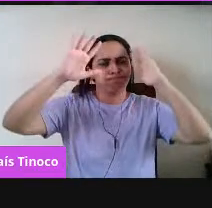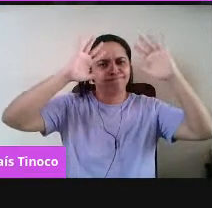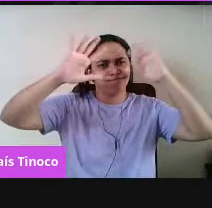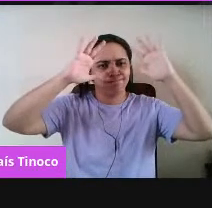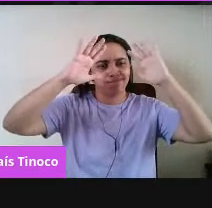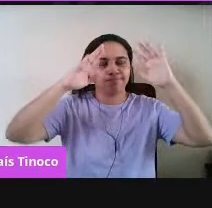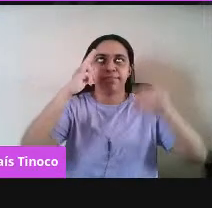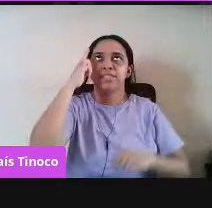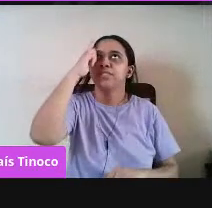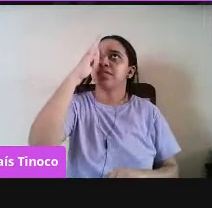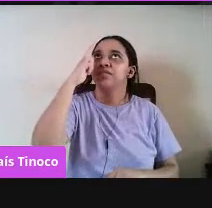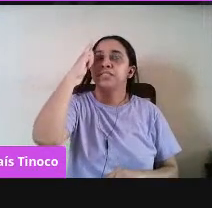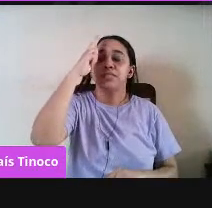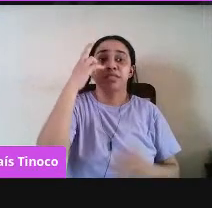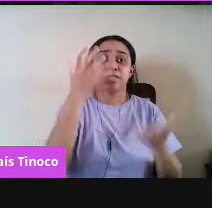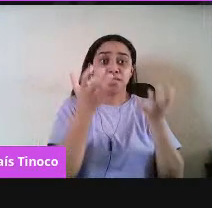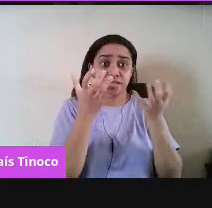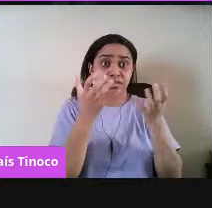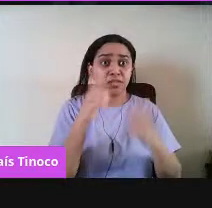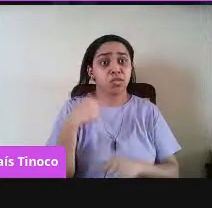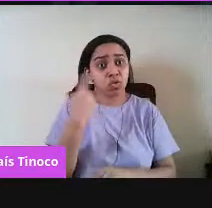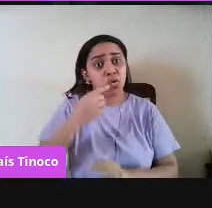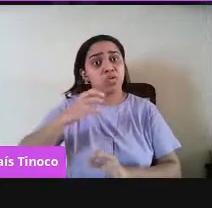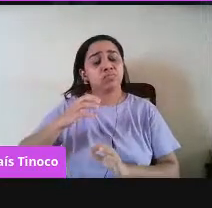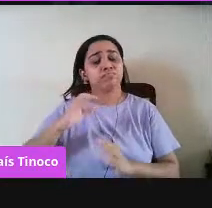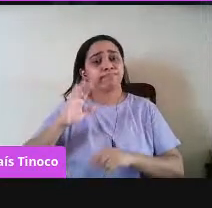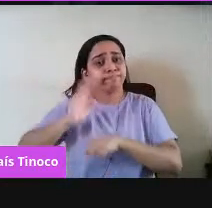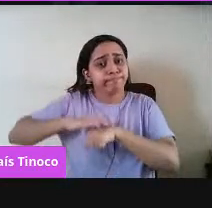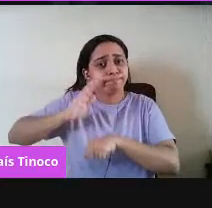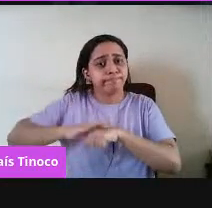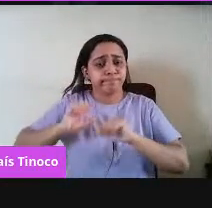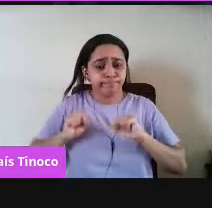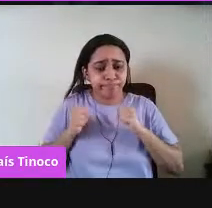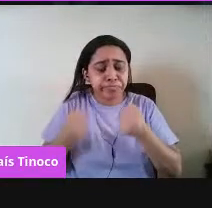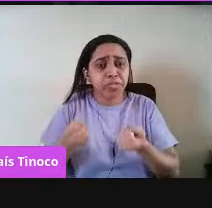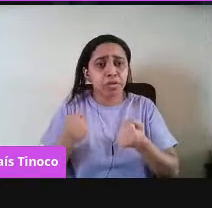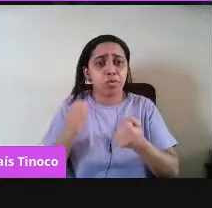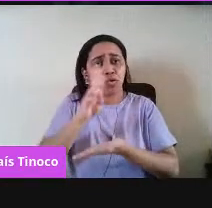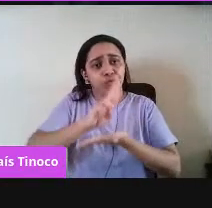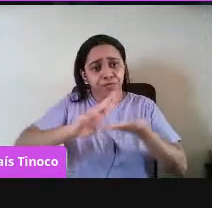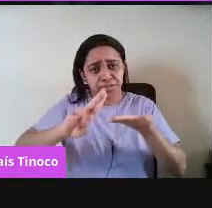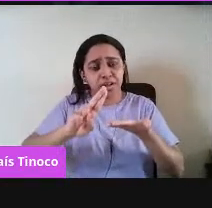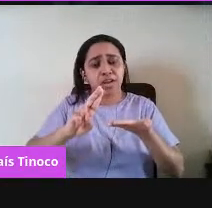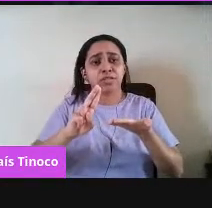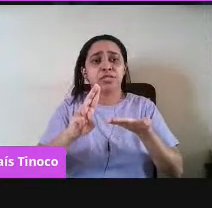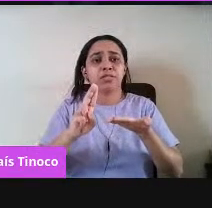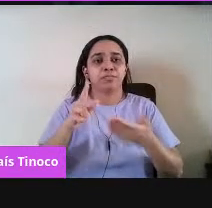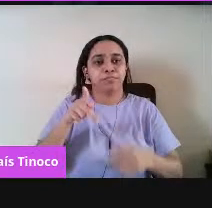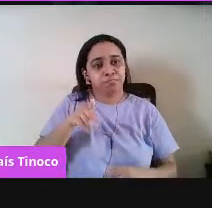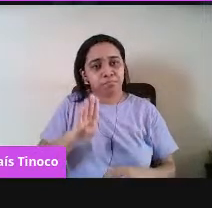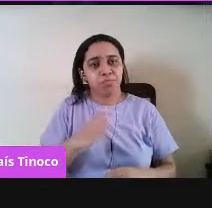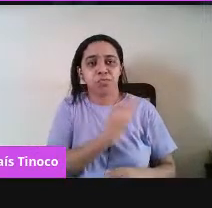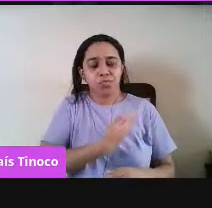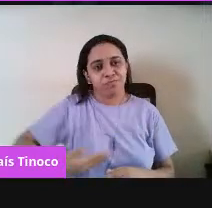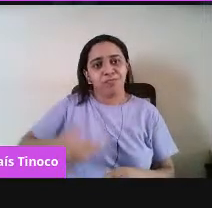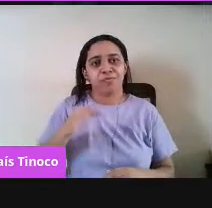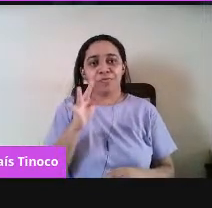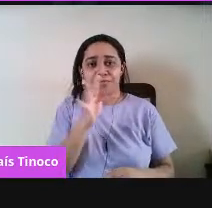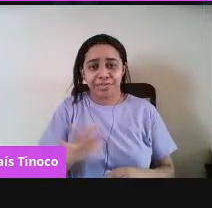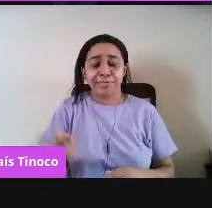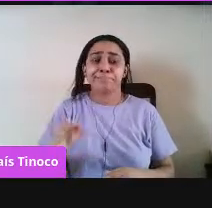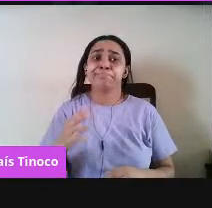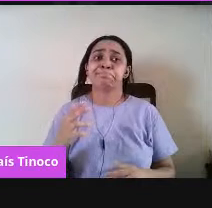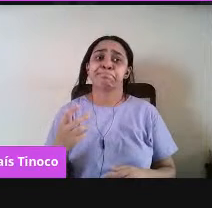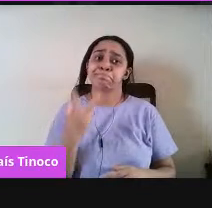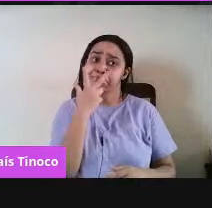que fazemos as universidades públicas federais, parece estar sendo difícil. Agora, eu vou passar